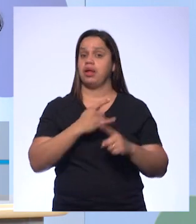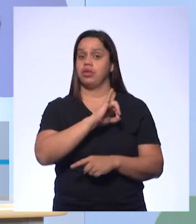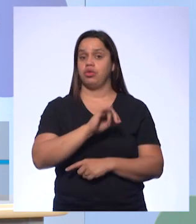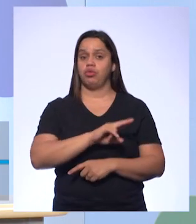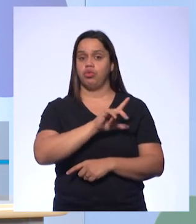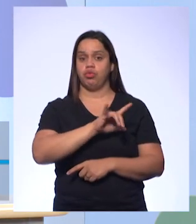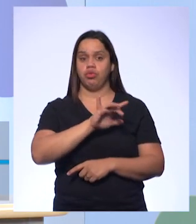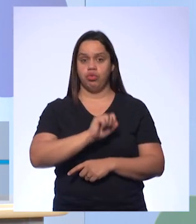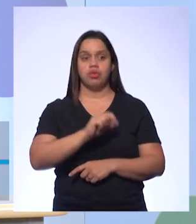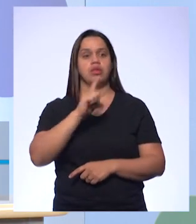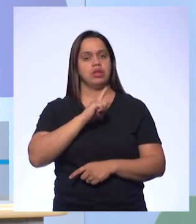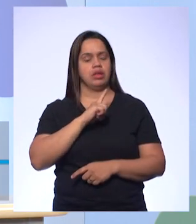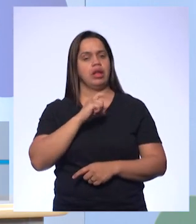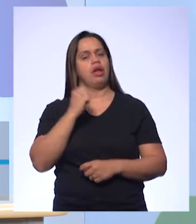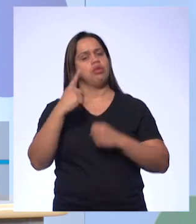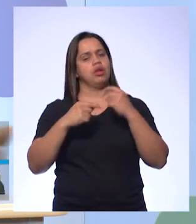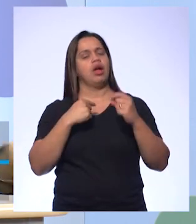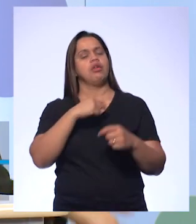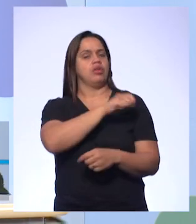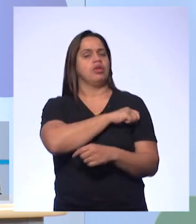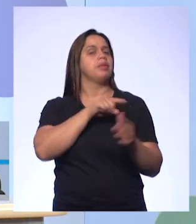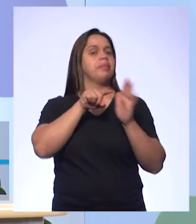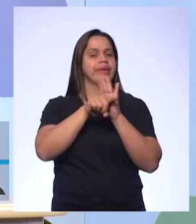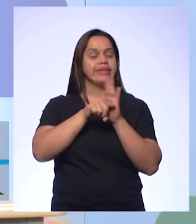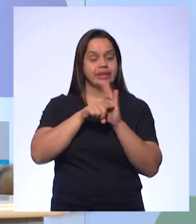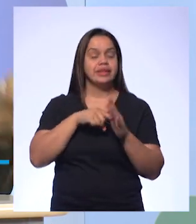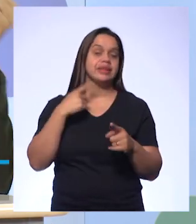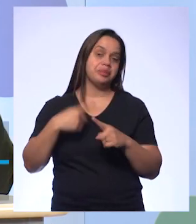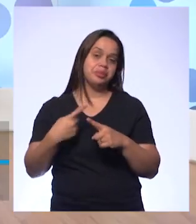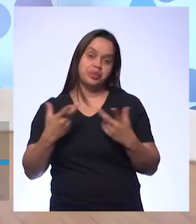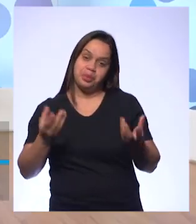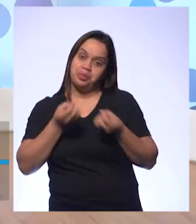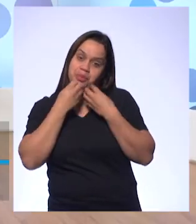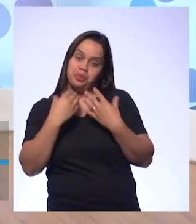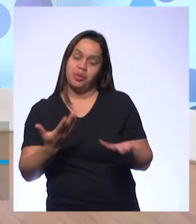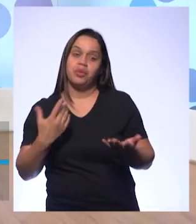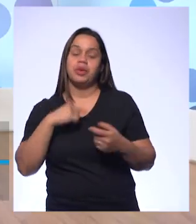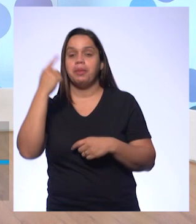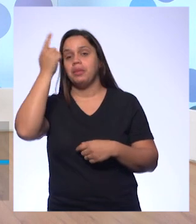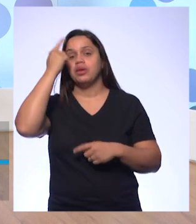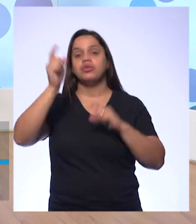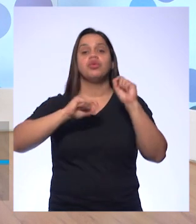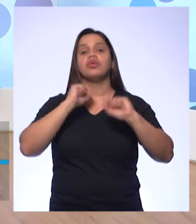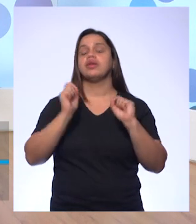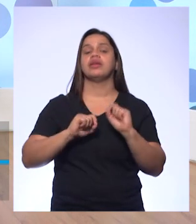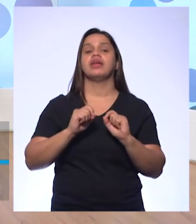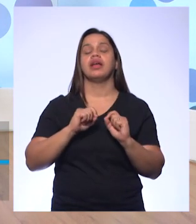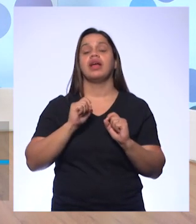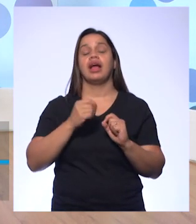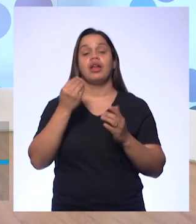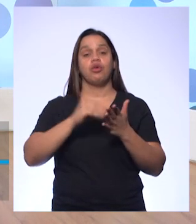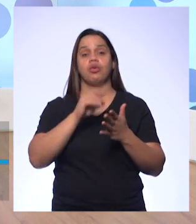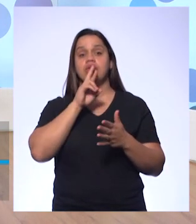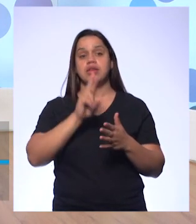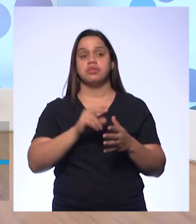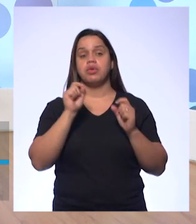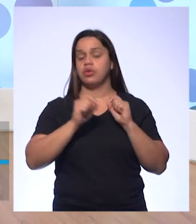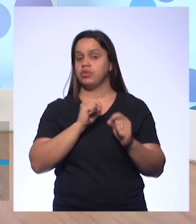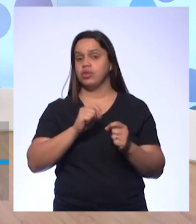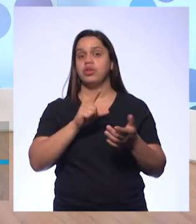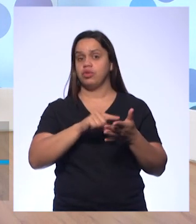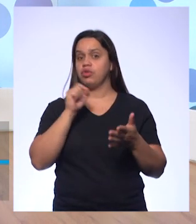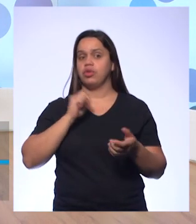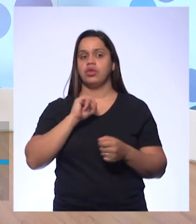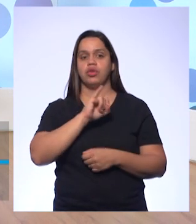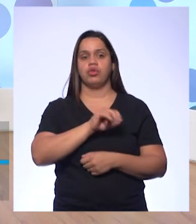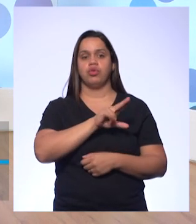esses alunos que eles vão pesquisar, não é? A aula se chama Pesquisando. Pesquisando. Penso eu que ela pesquisou, que ela colocou uma resposta que eu separei aqui.